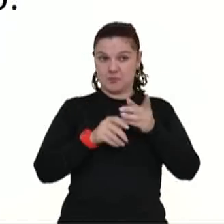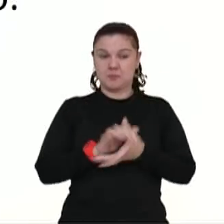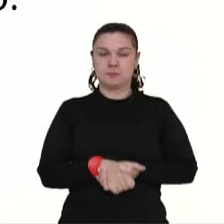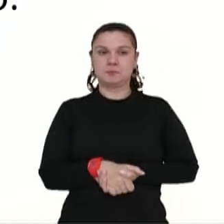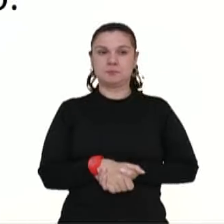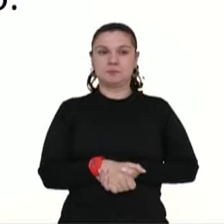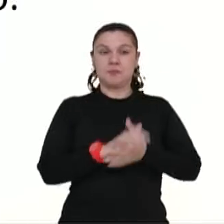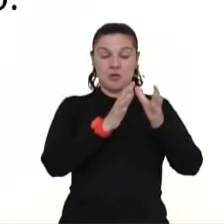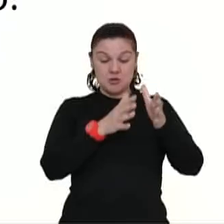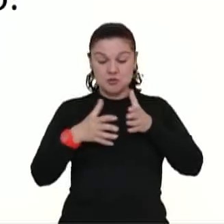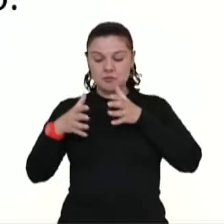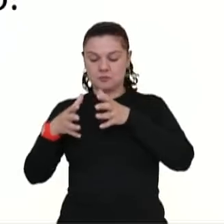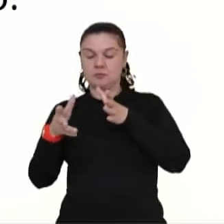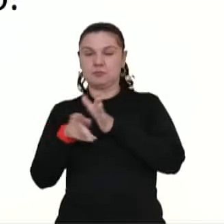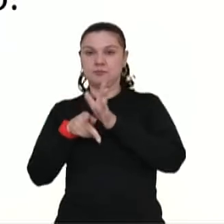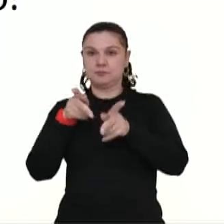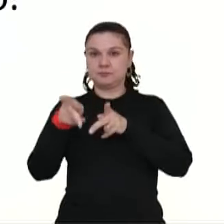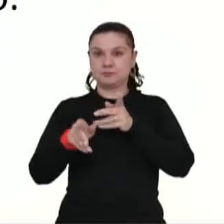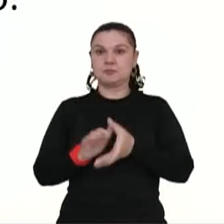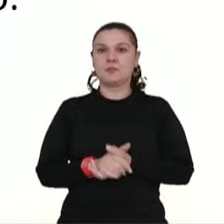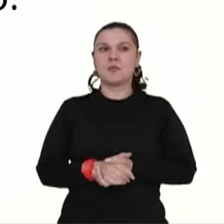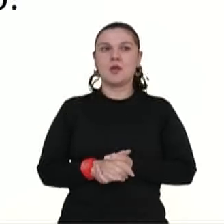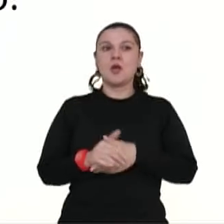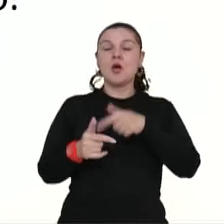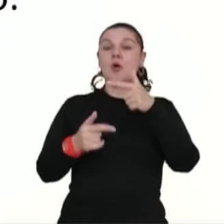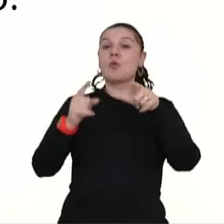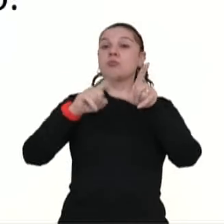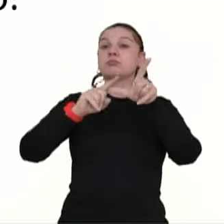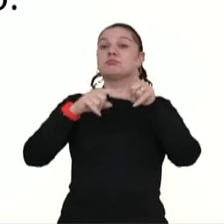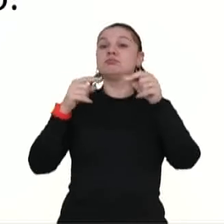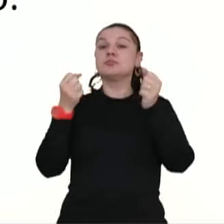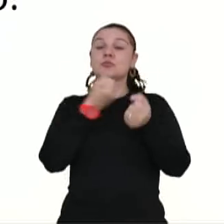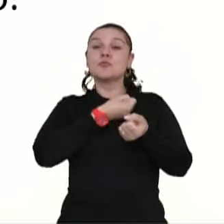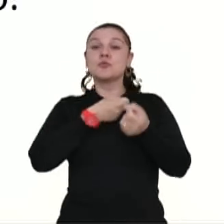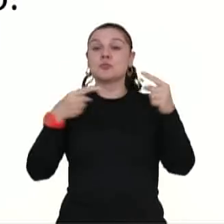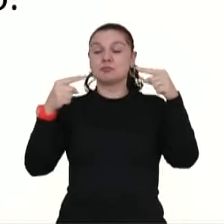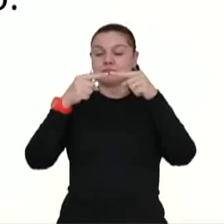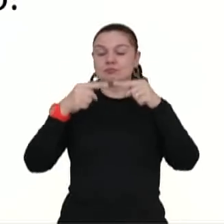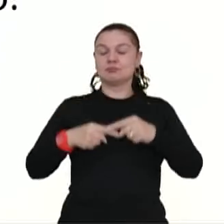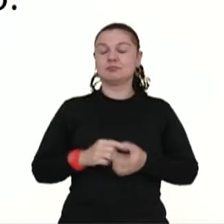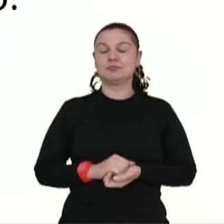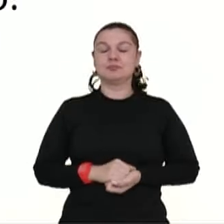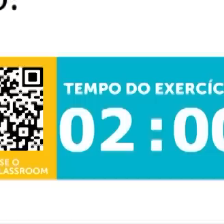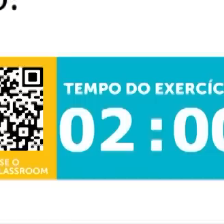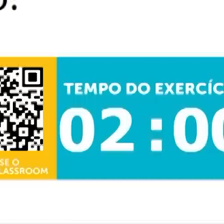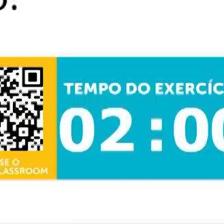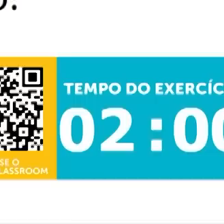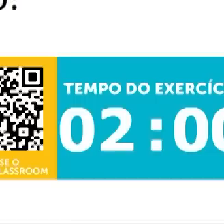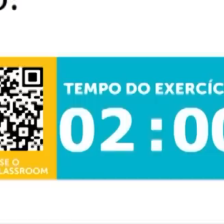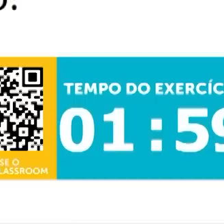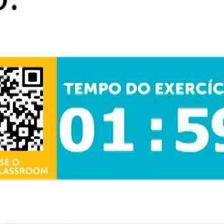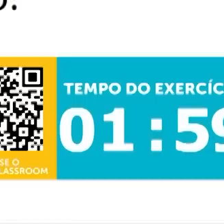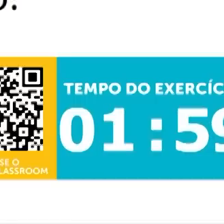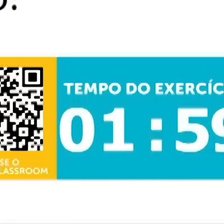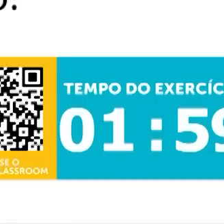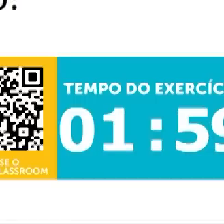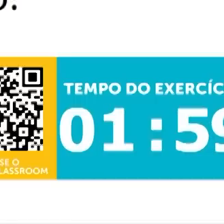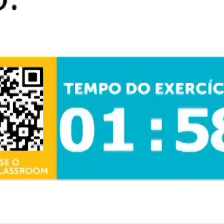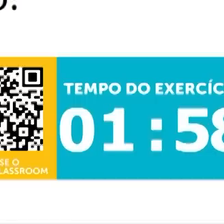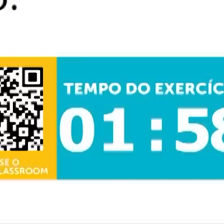e subconjunto da população. Que número vai em cada parênteses? Pense um pouquinho, eu já volto.